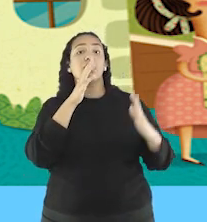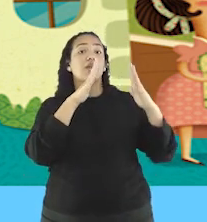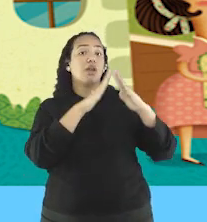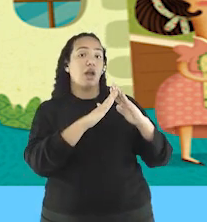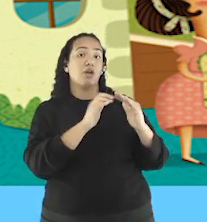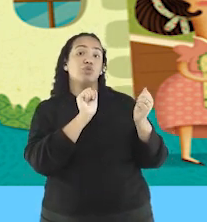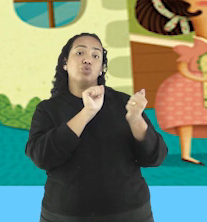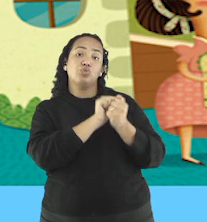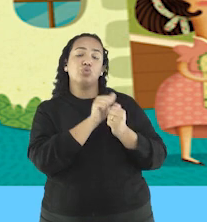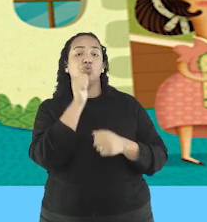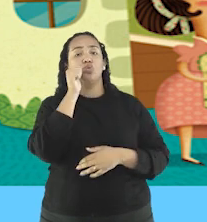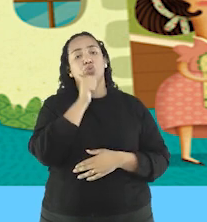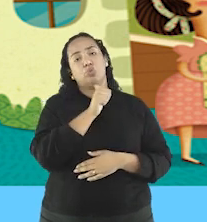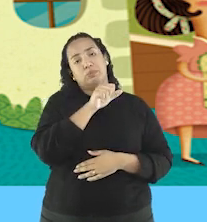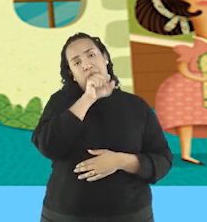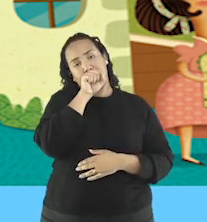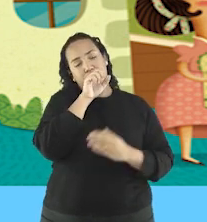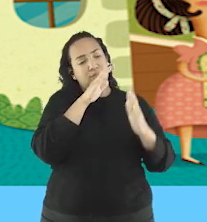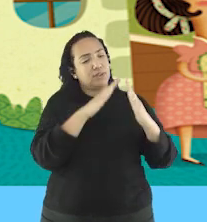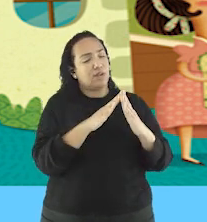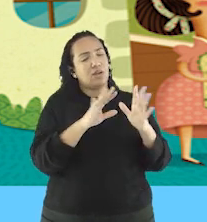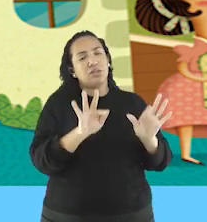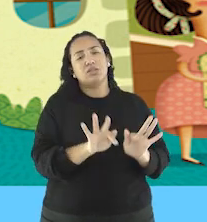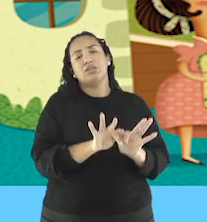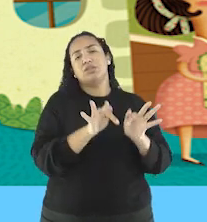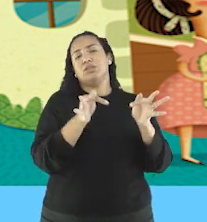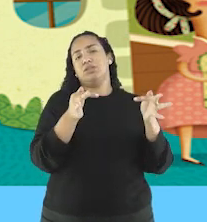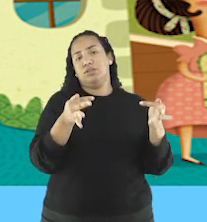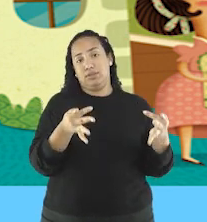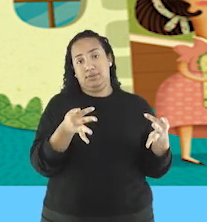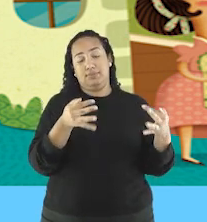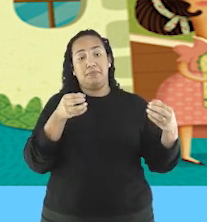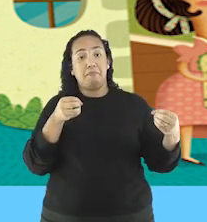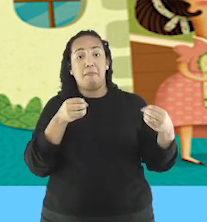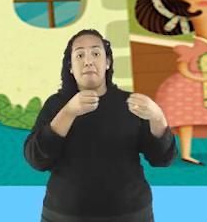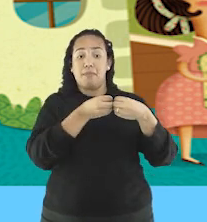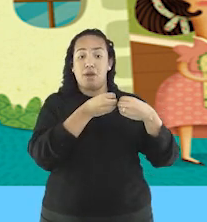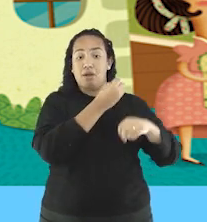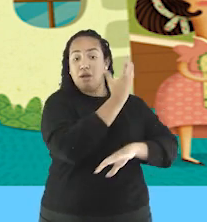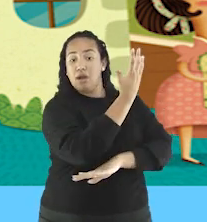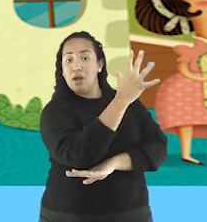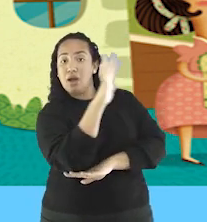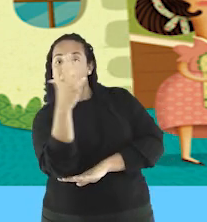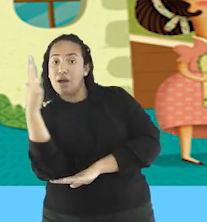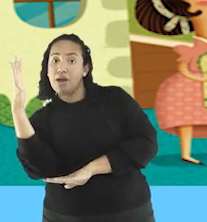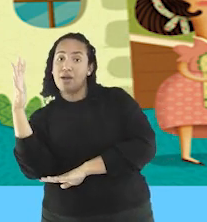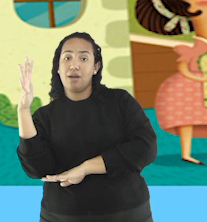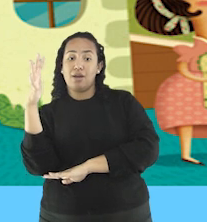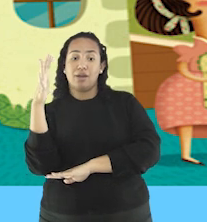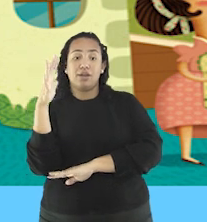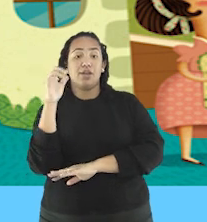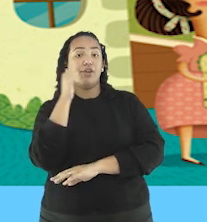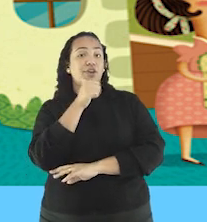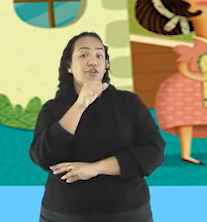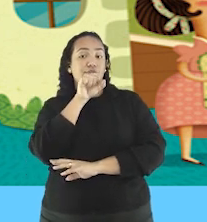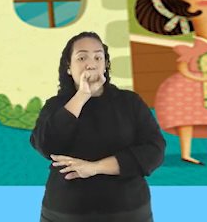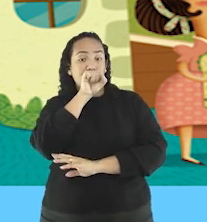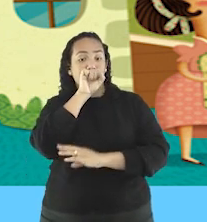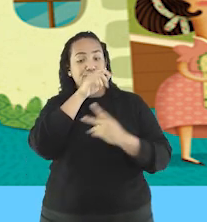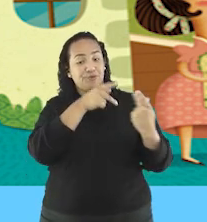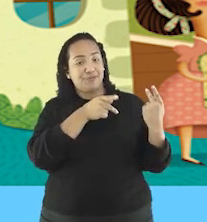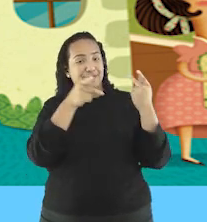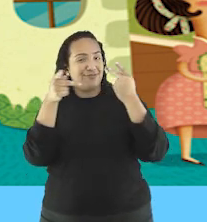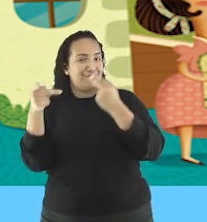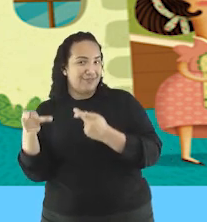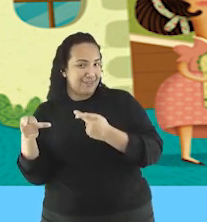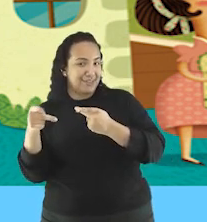morava com a mãe em uma casa simples e acolhedora, perto da floresta, e visitava sempre a